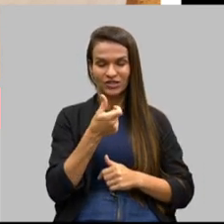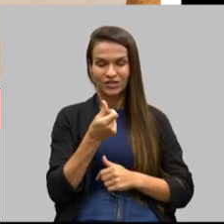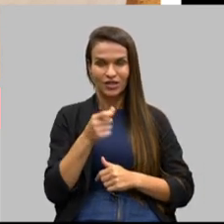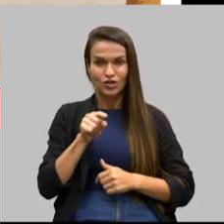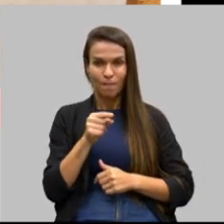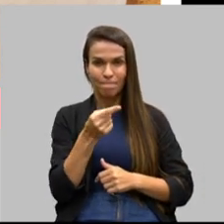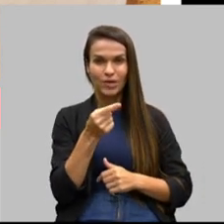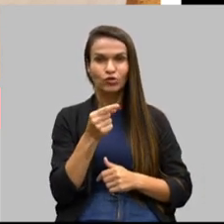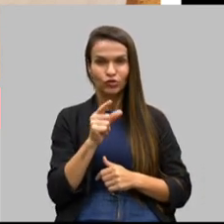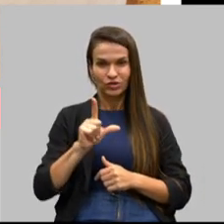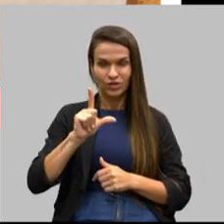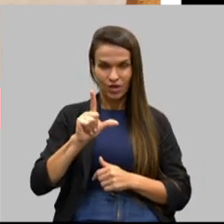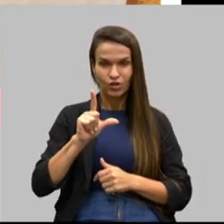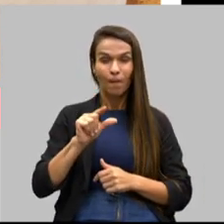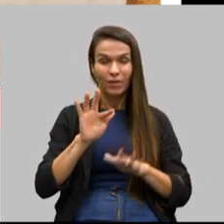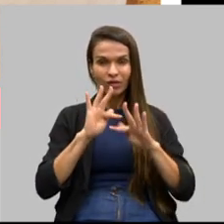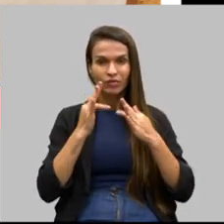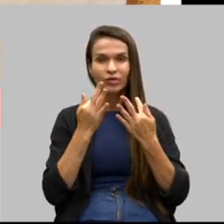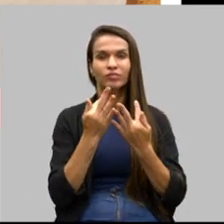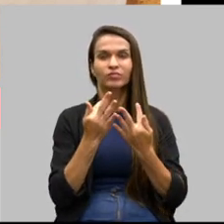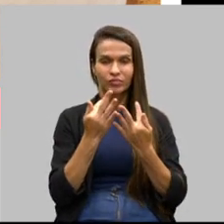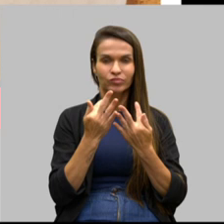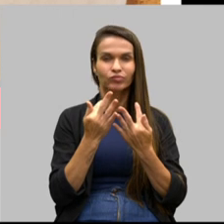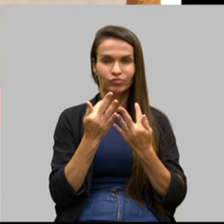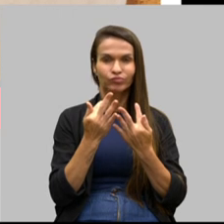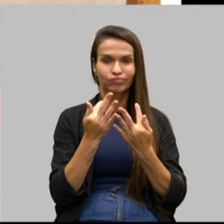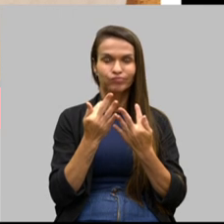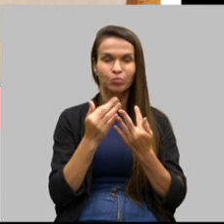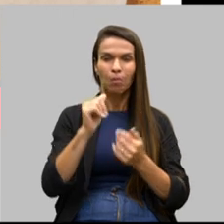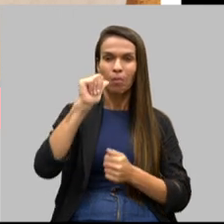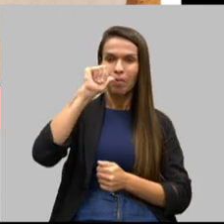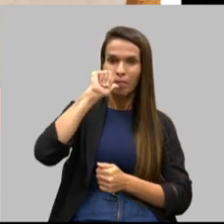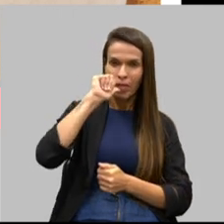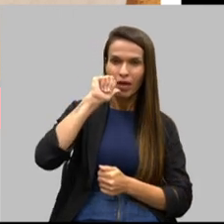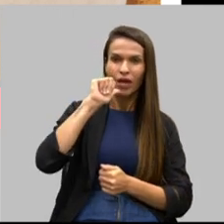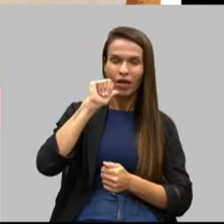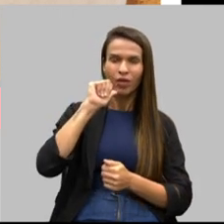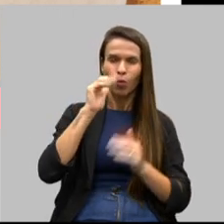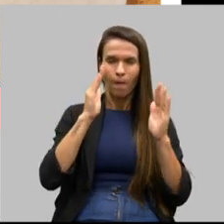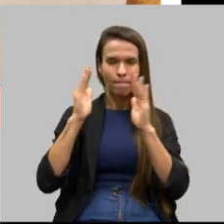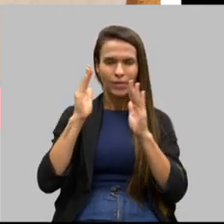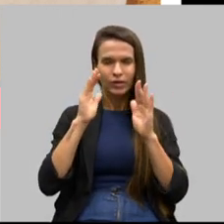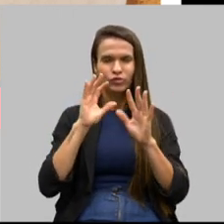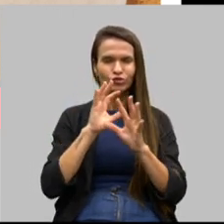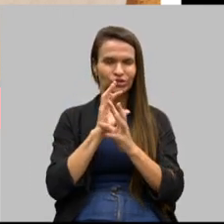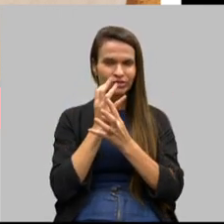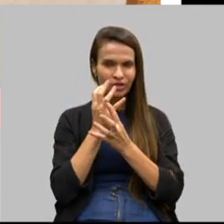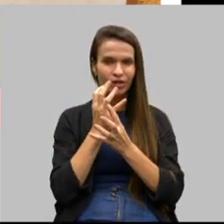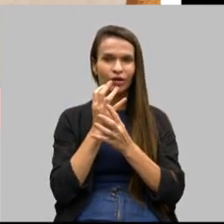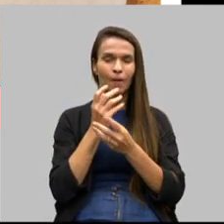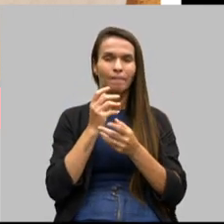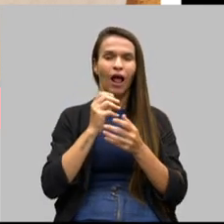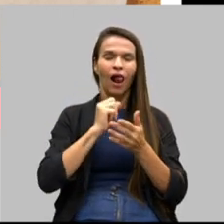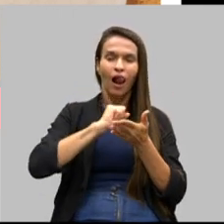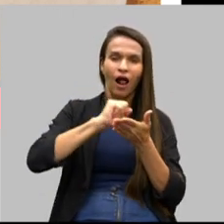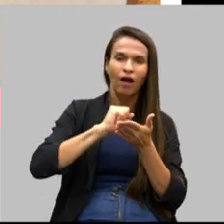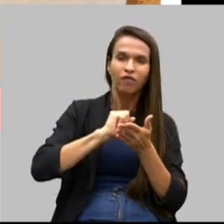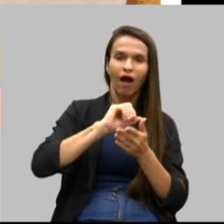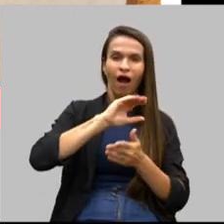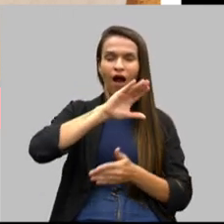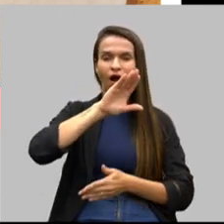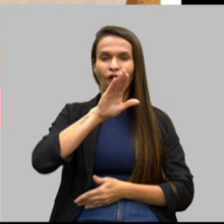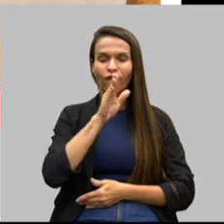as famílias consumirem na época de escassez. É água para beber, para lavar folhagem, para lavar as